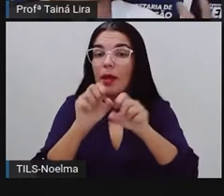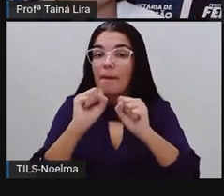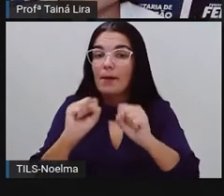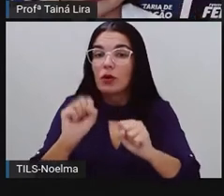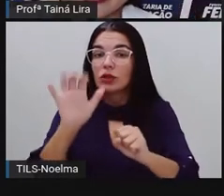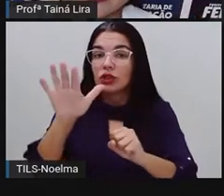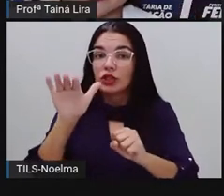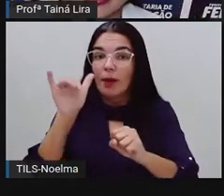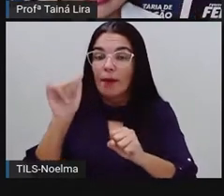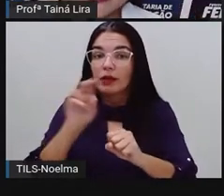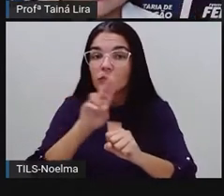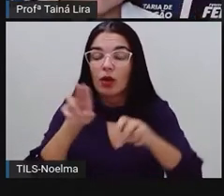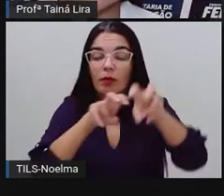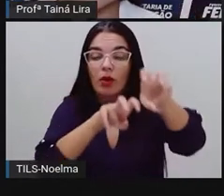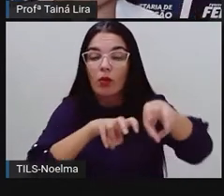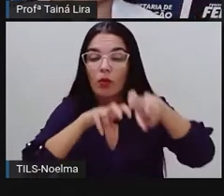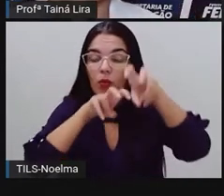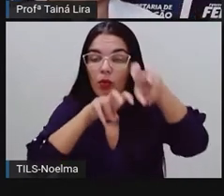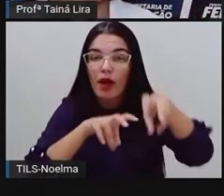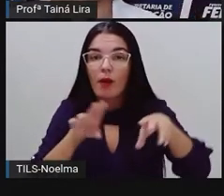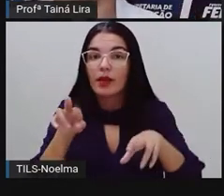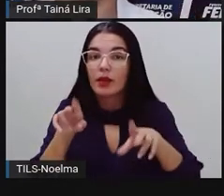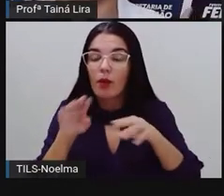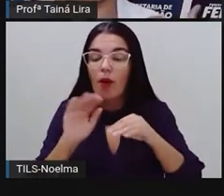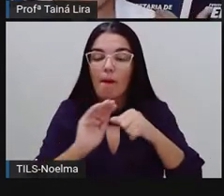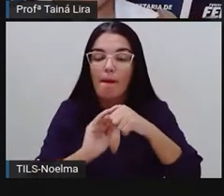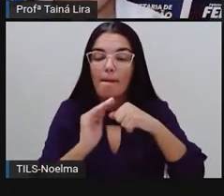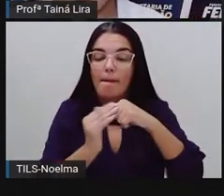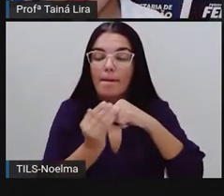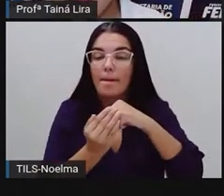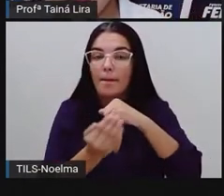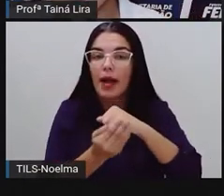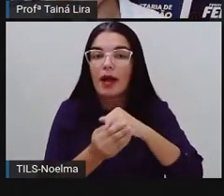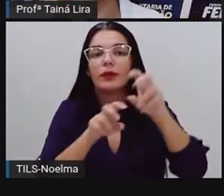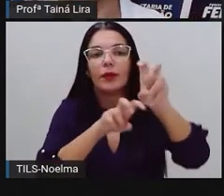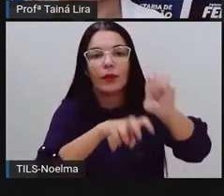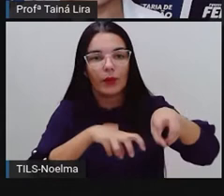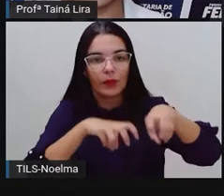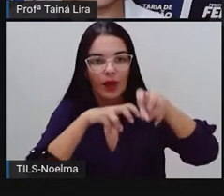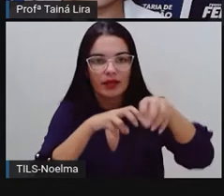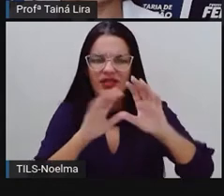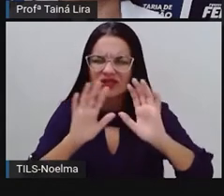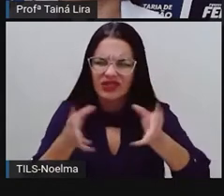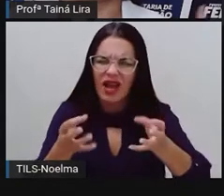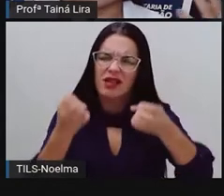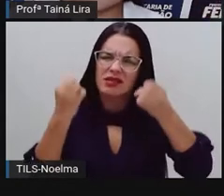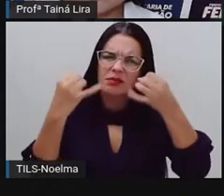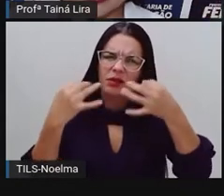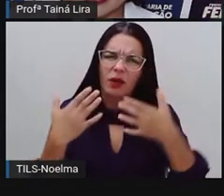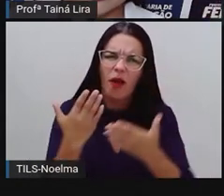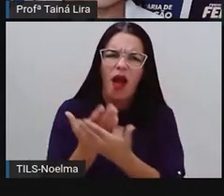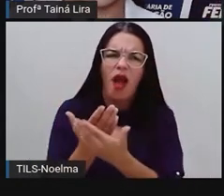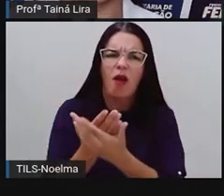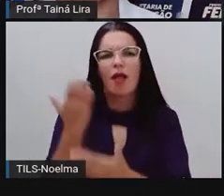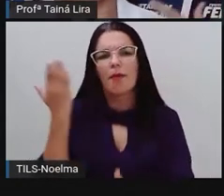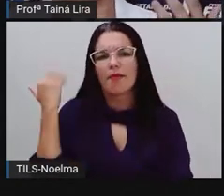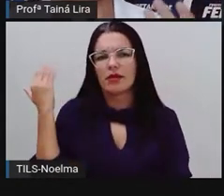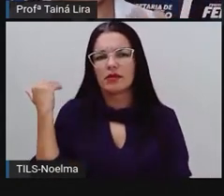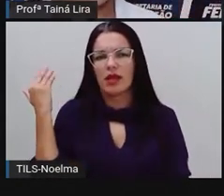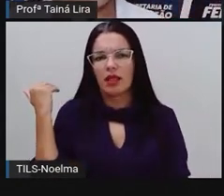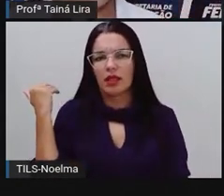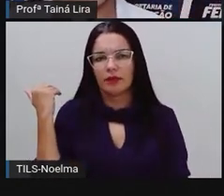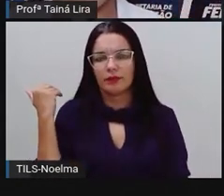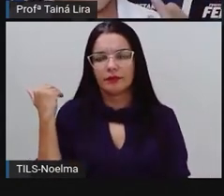os bairros rurais tá ele novamente nós já discutimos isso e vamos relembrar